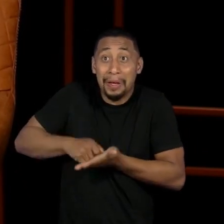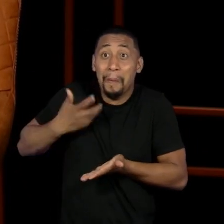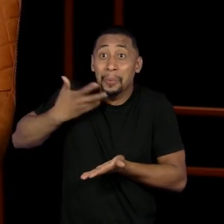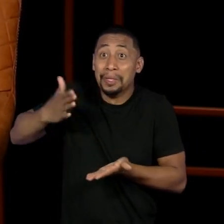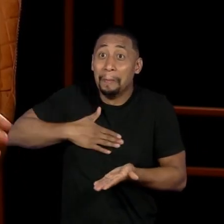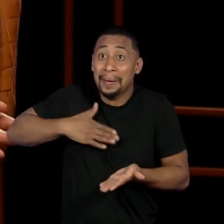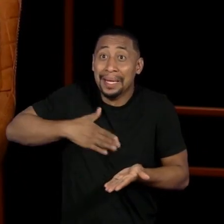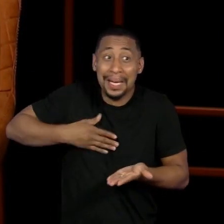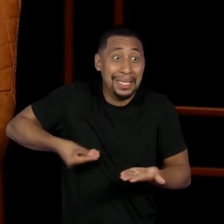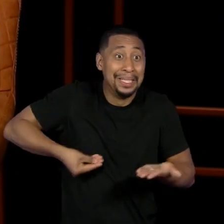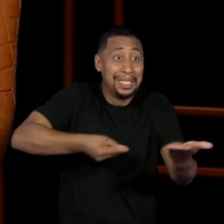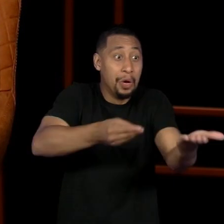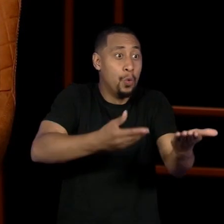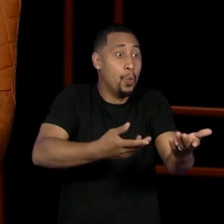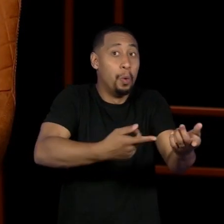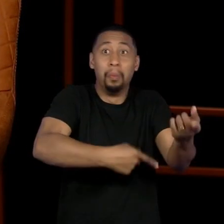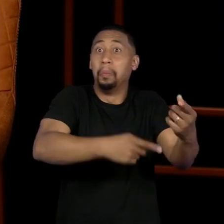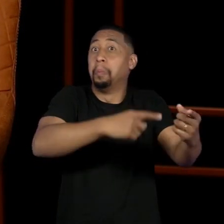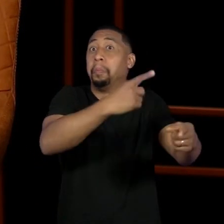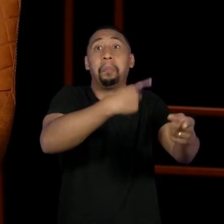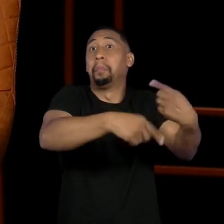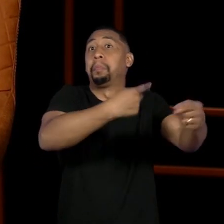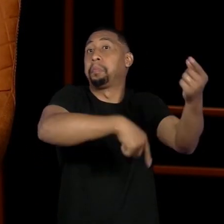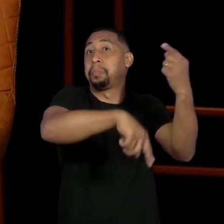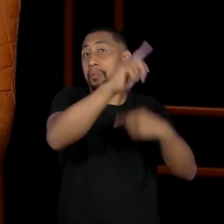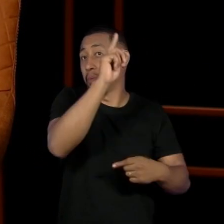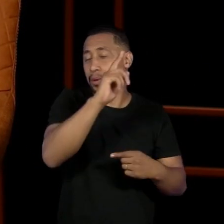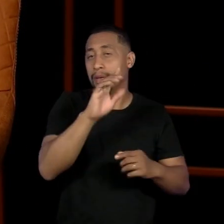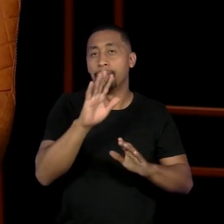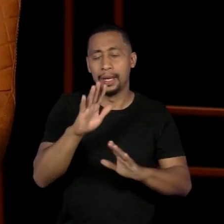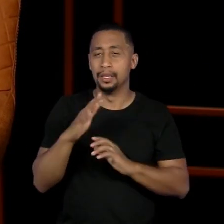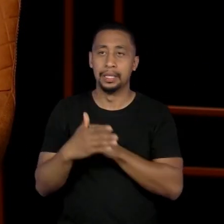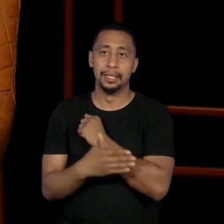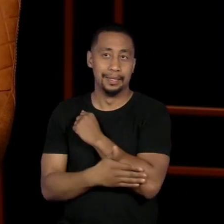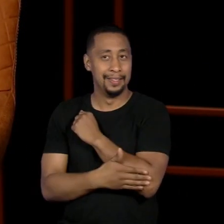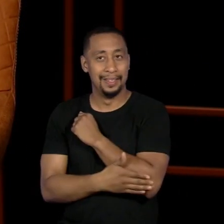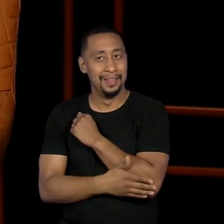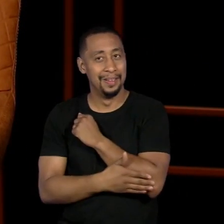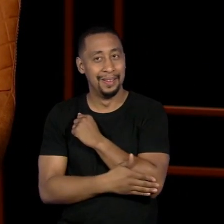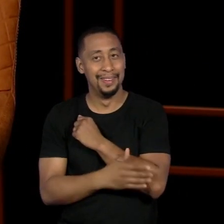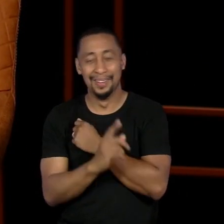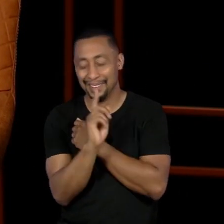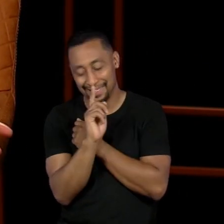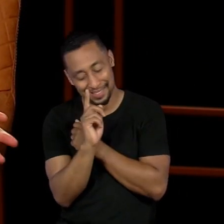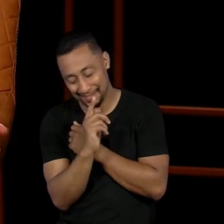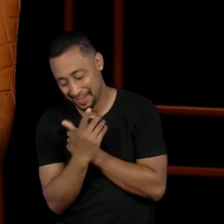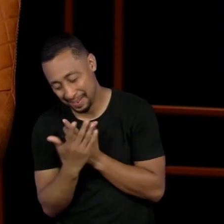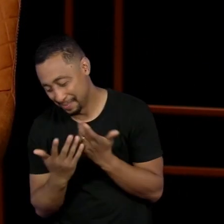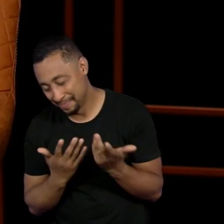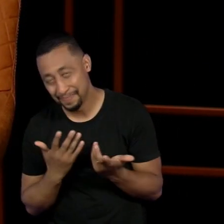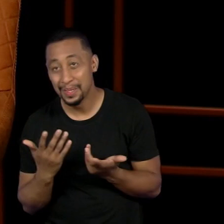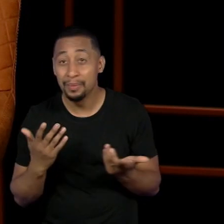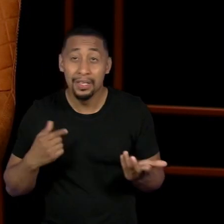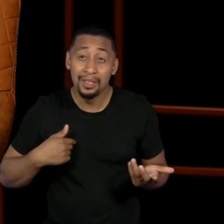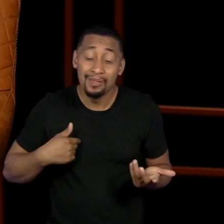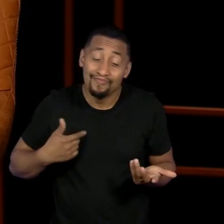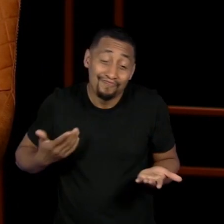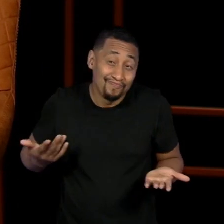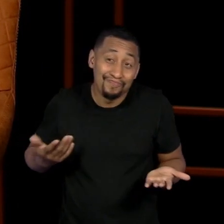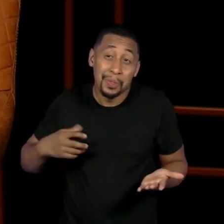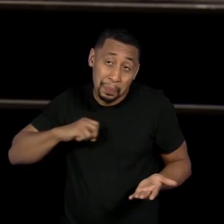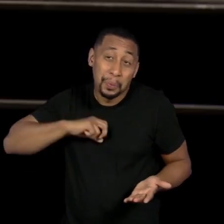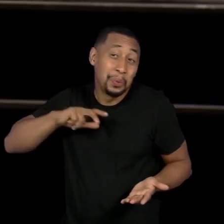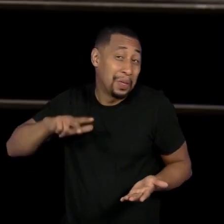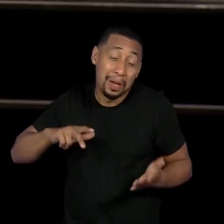Não, mas assim, não tenho ciúme nenhum, não é ciúme, não. É só que eu não sou brasileira, eu não ia conseguir cantar